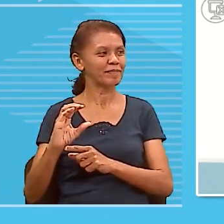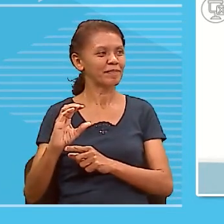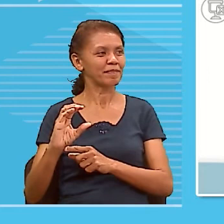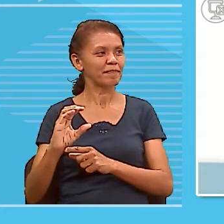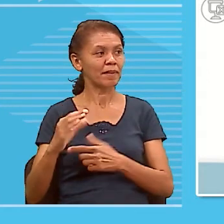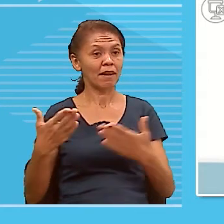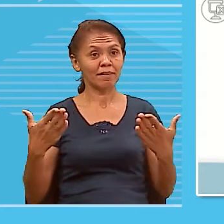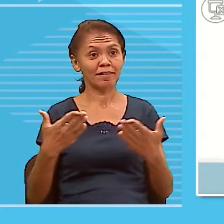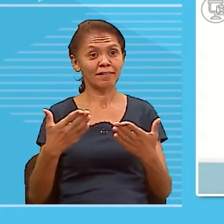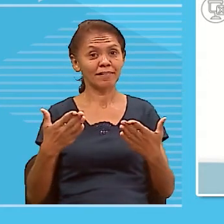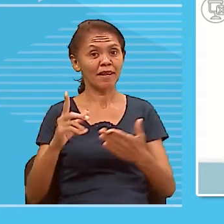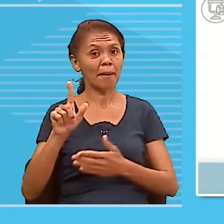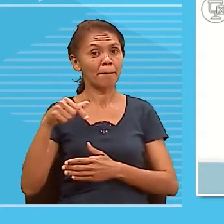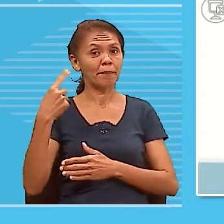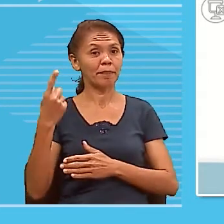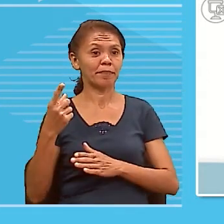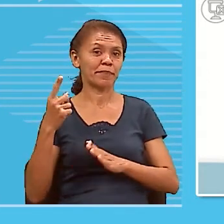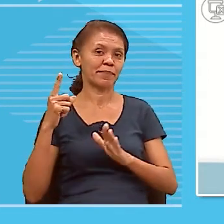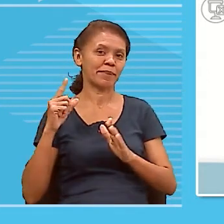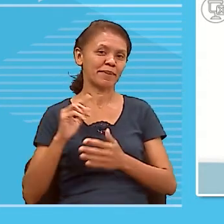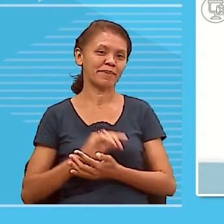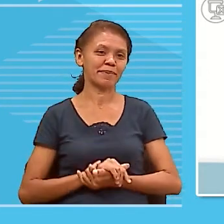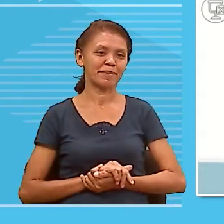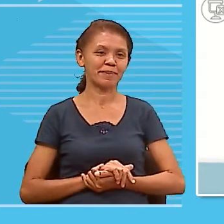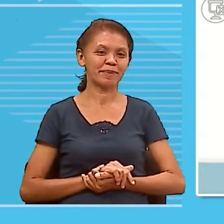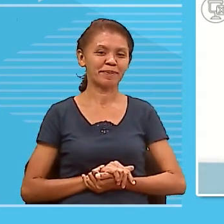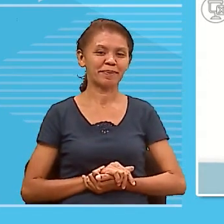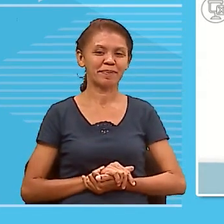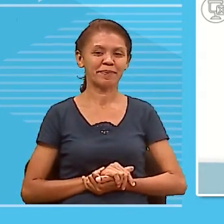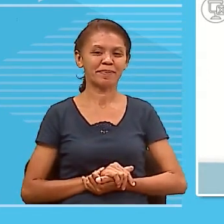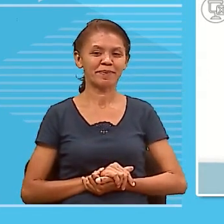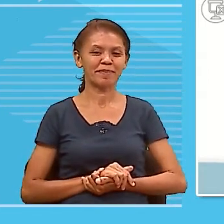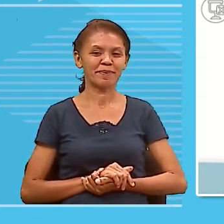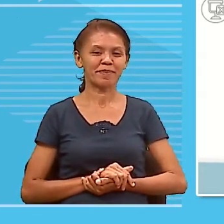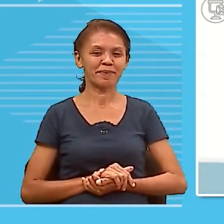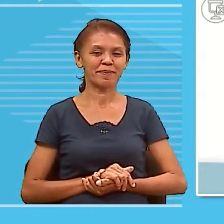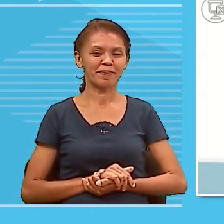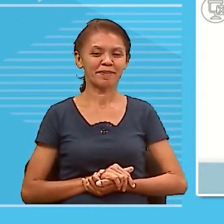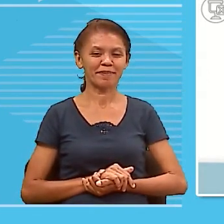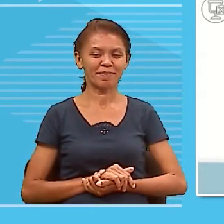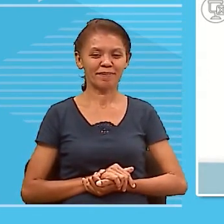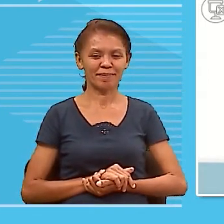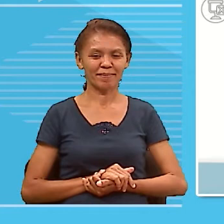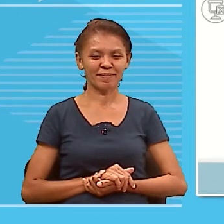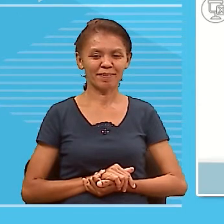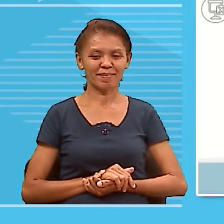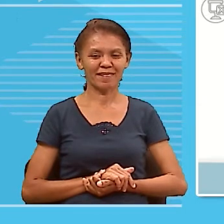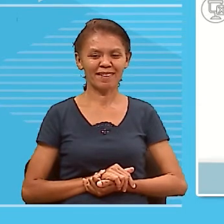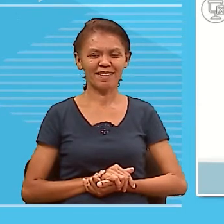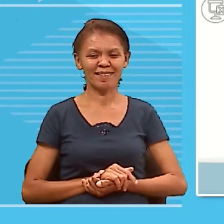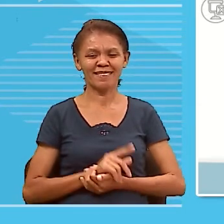agora vamos para a próxima tá vamos para a próxima Adriana tá tudo bem com você Adriana